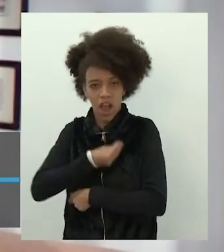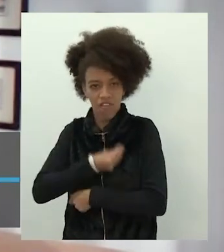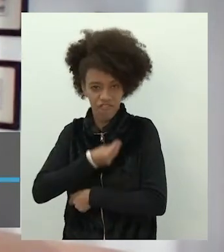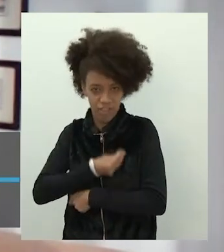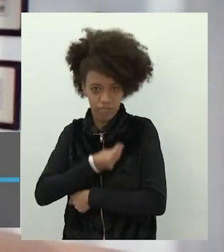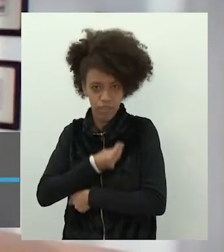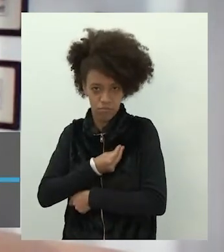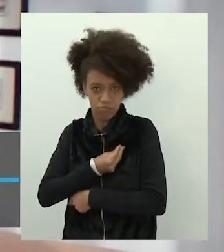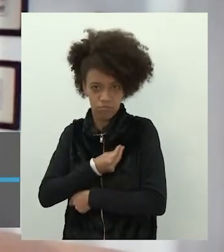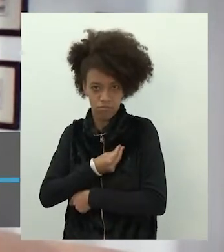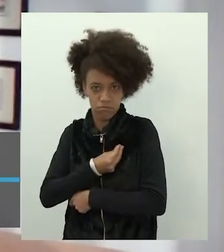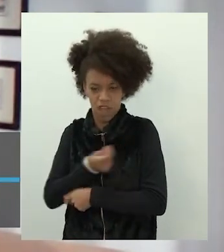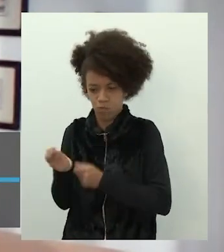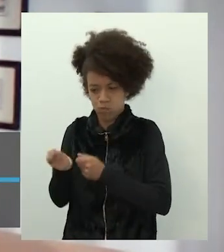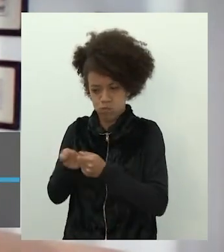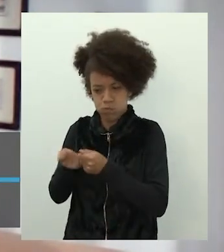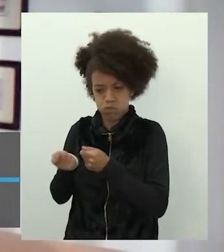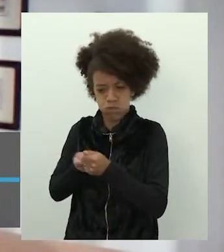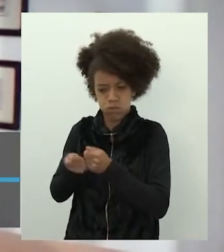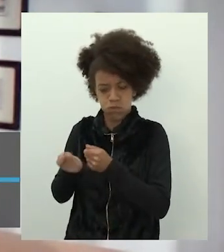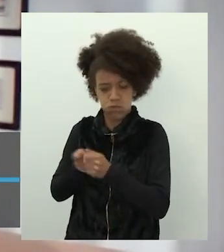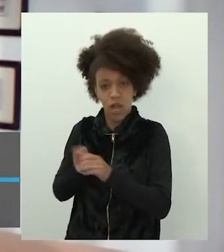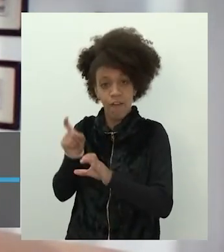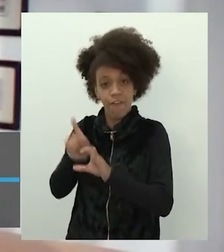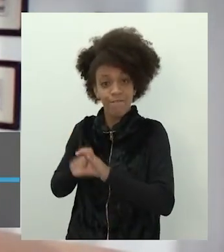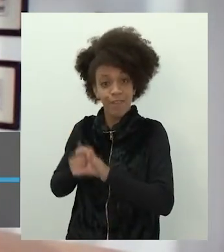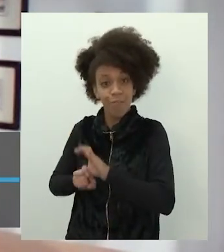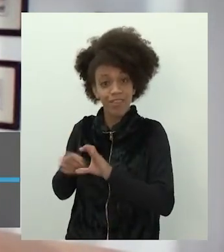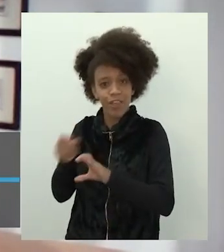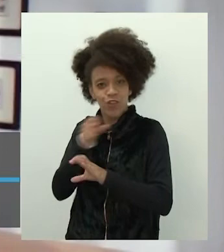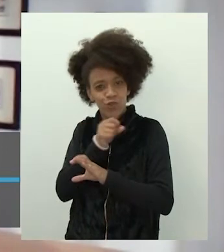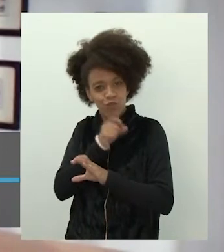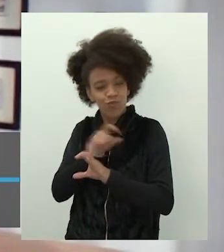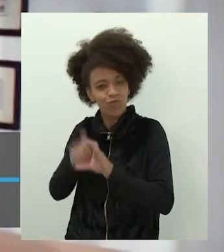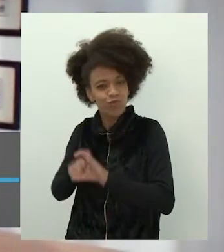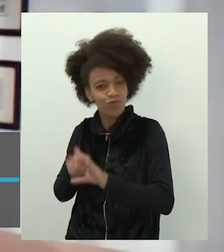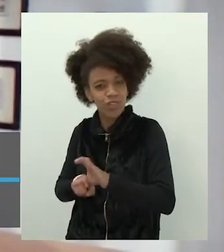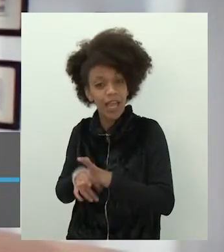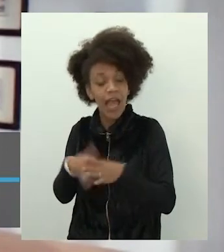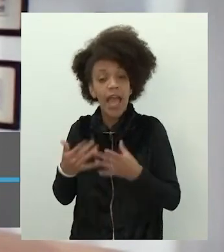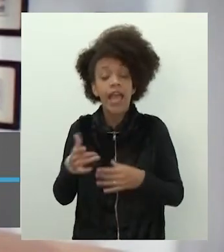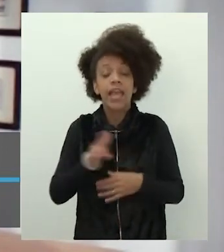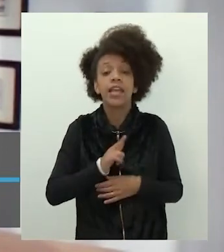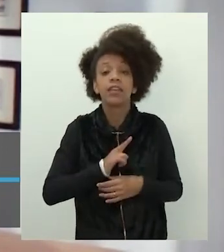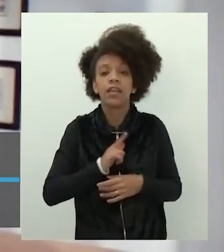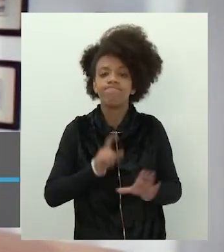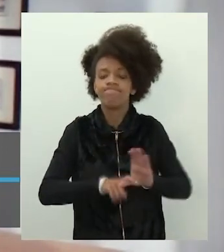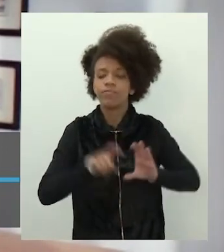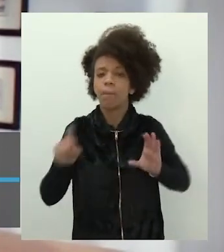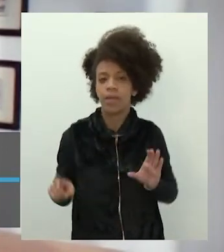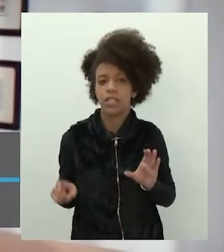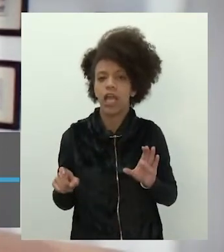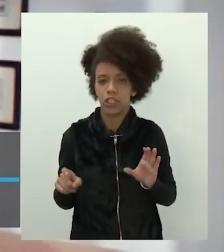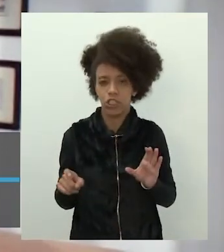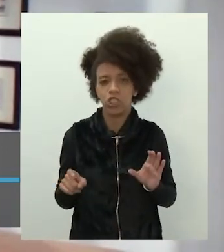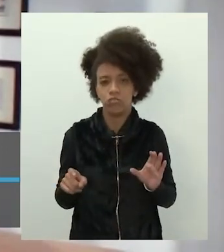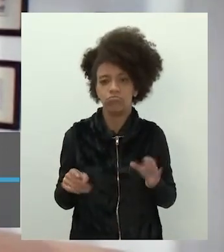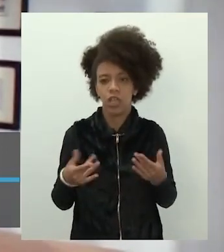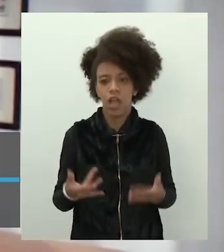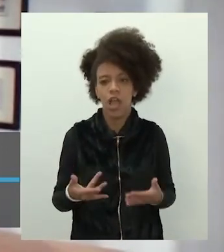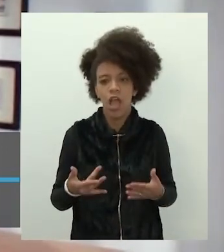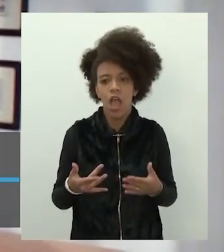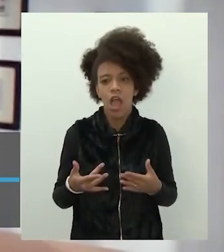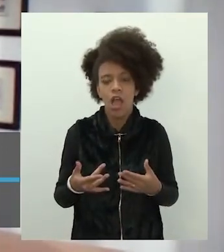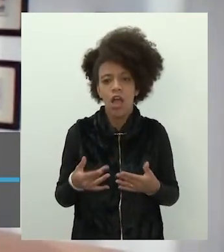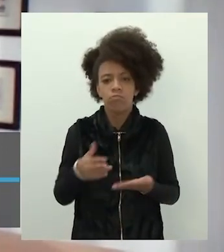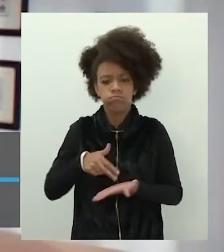tirar totalmente a autonomia das pessoas. Quem tem autonomia, quem tem ainda a